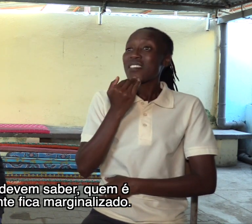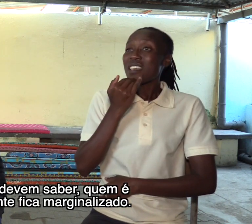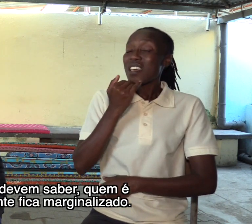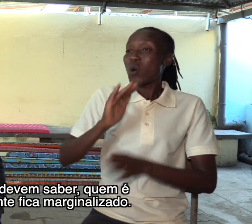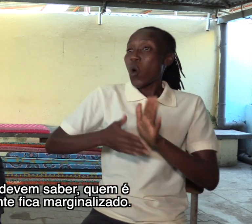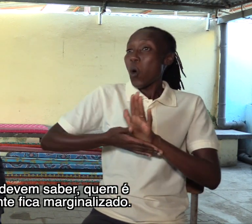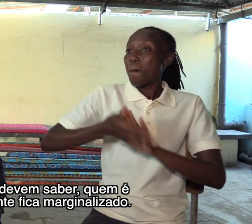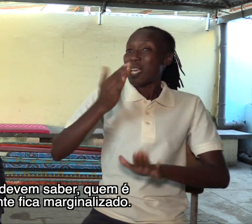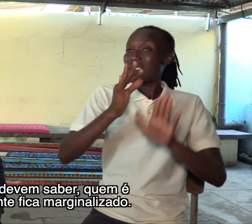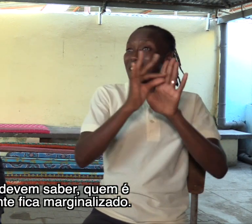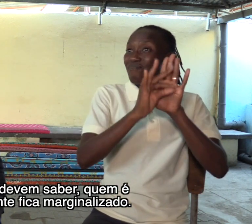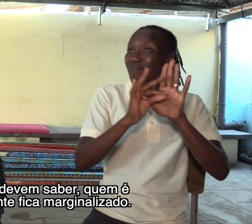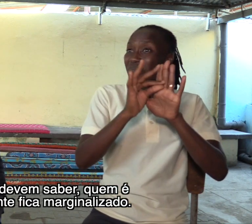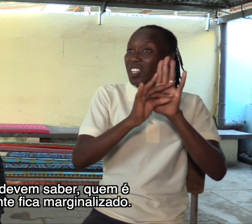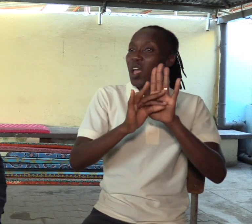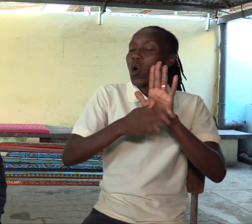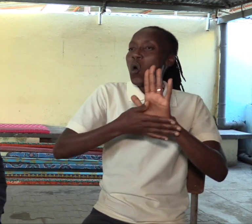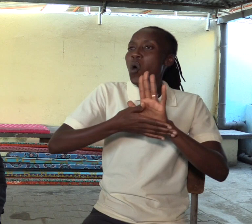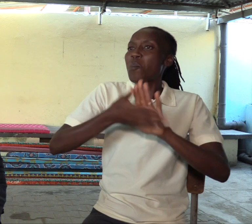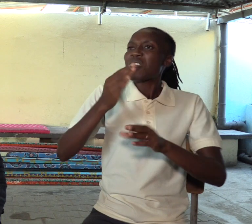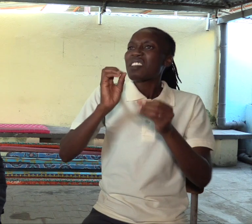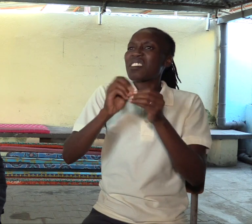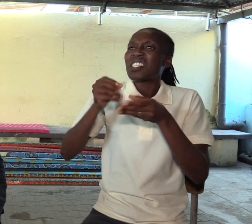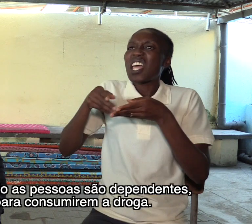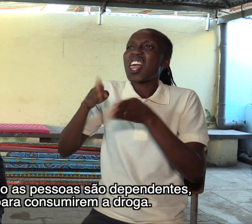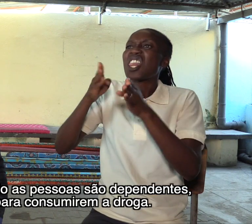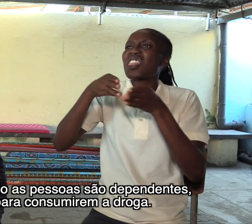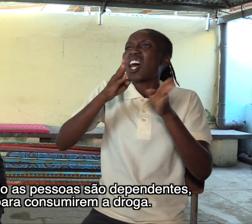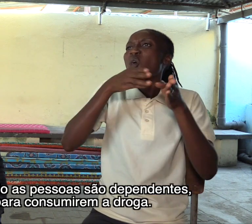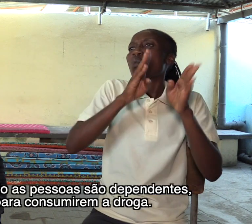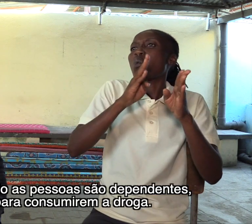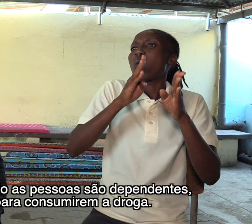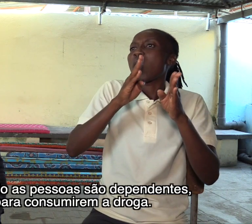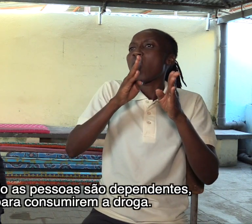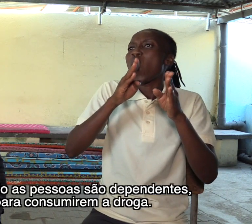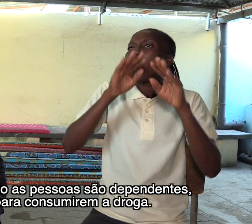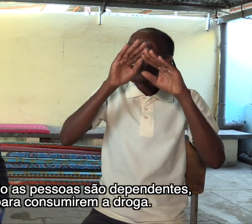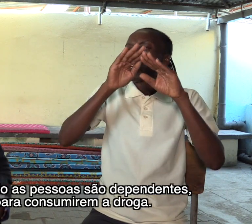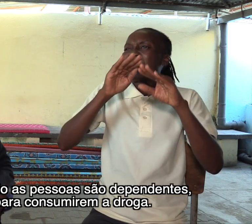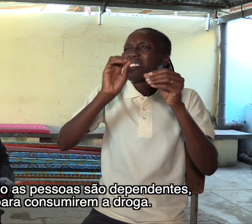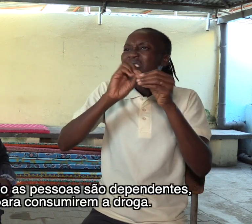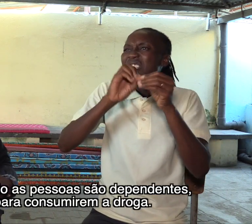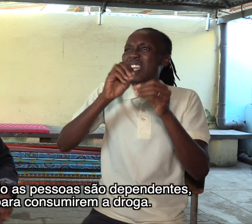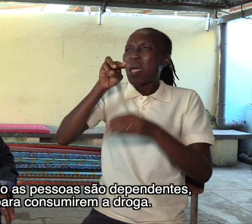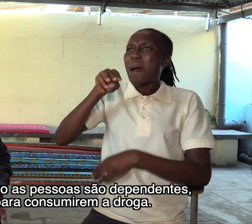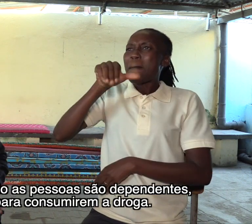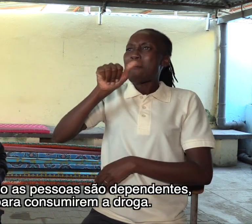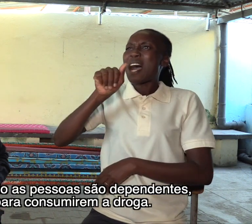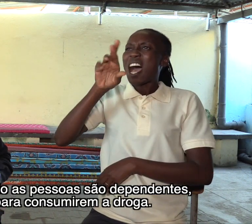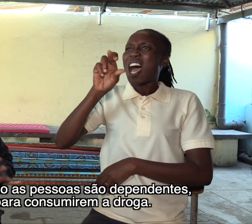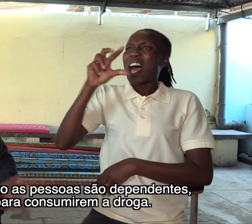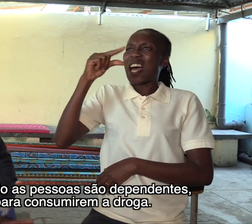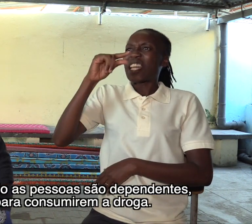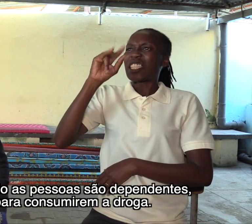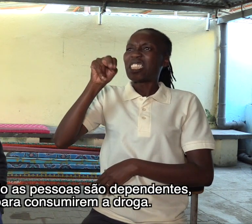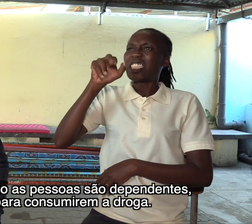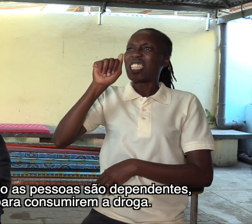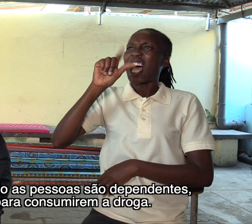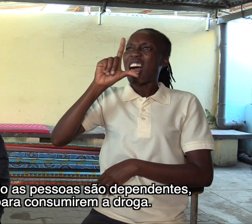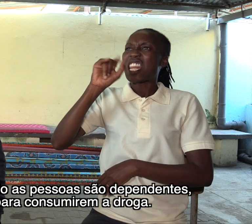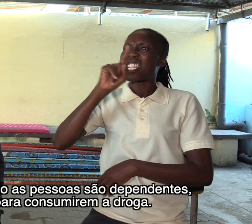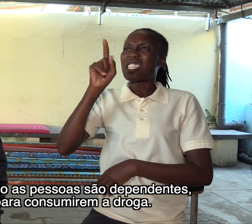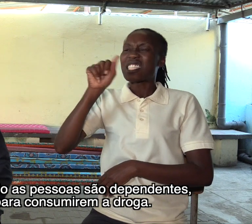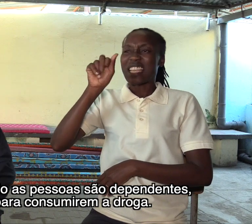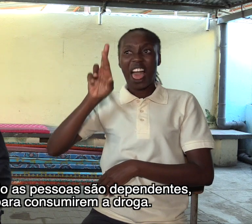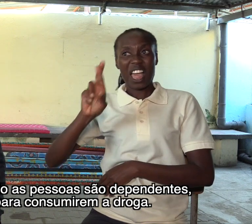marginalizada. Usualmente, as pessoas, quando estão dependentes, tudo fazem